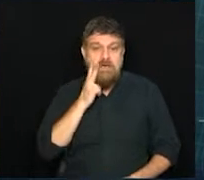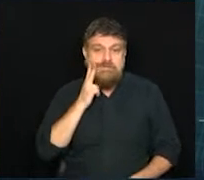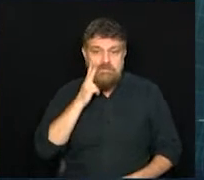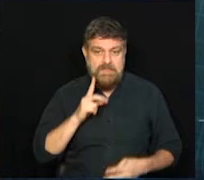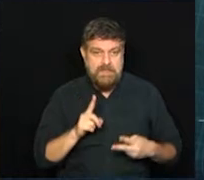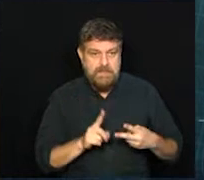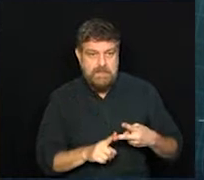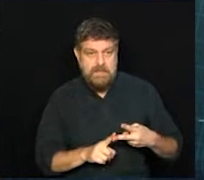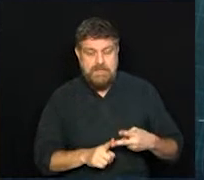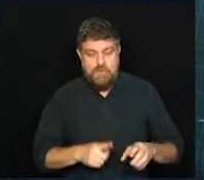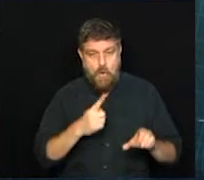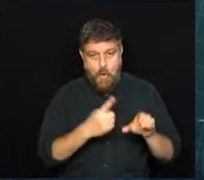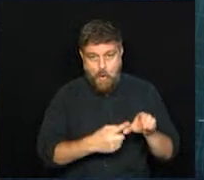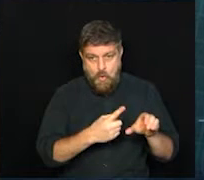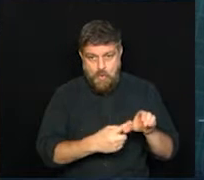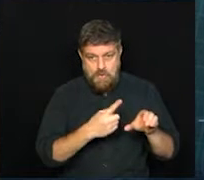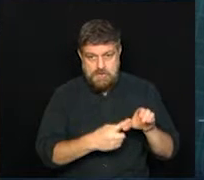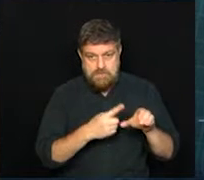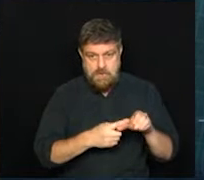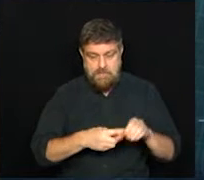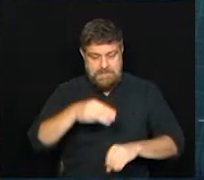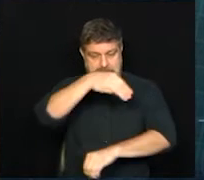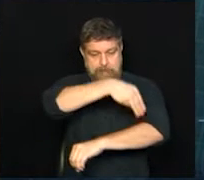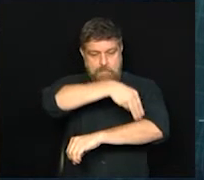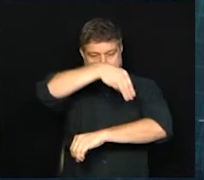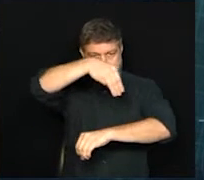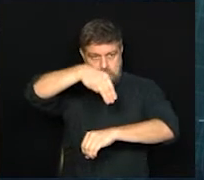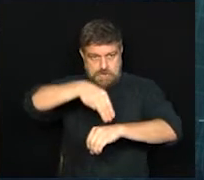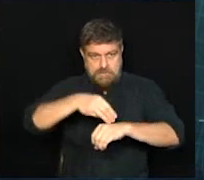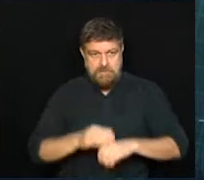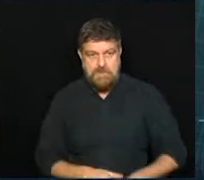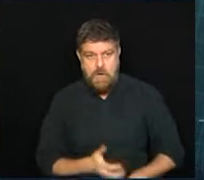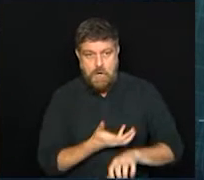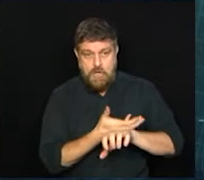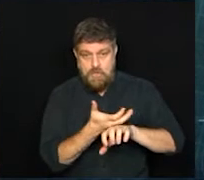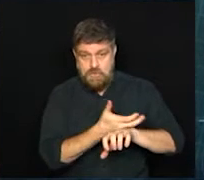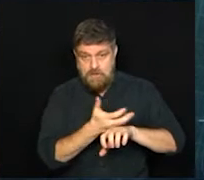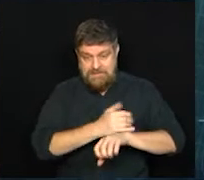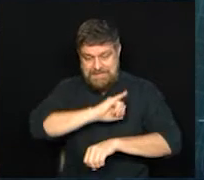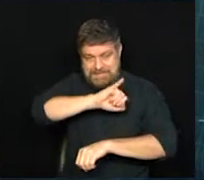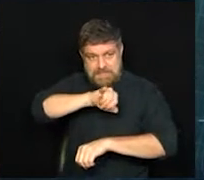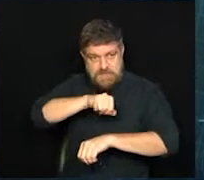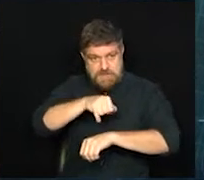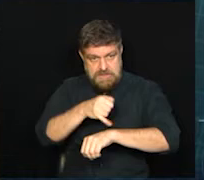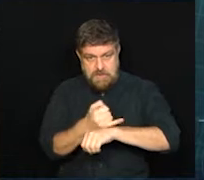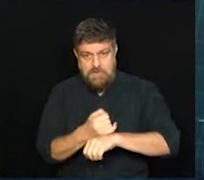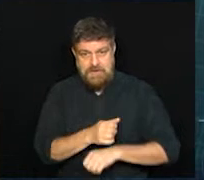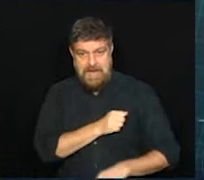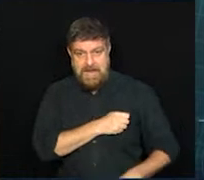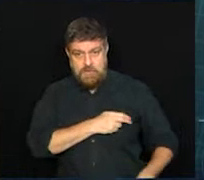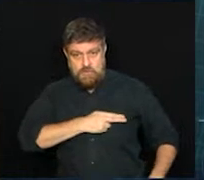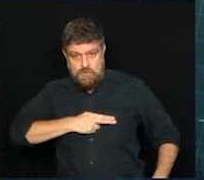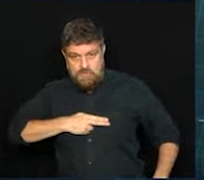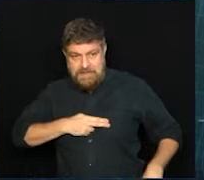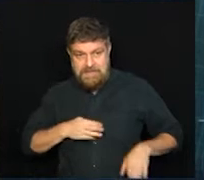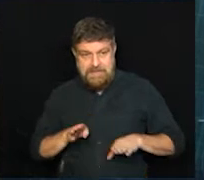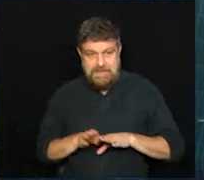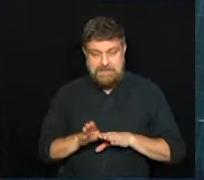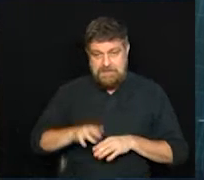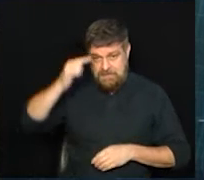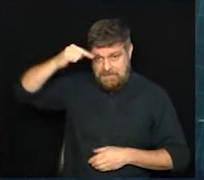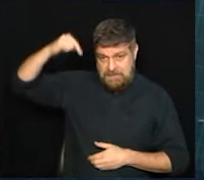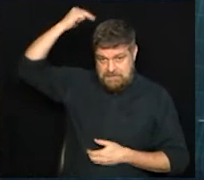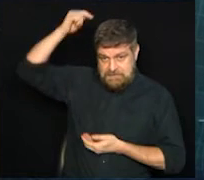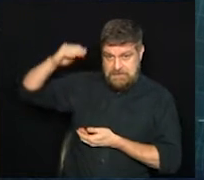nós temos Cosmópolis, Montemor, Nova Odessa, Jaguariúna, Arthur Nogueira, Santo Antônio